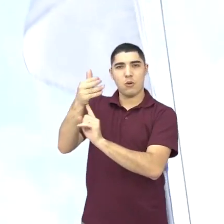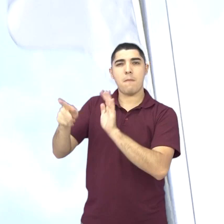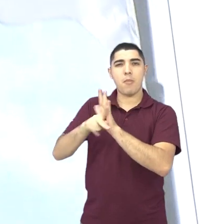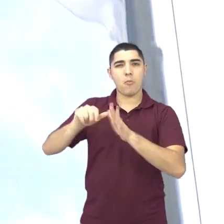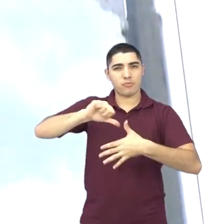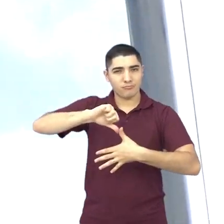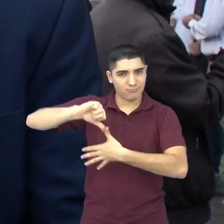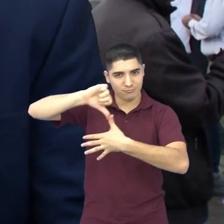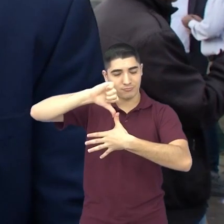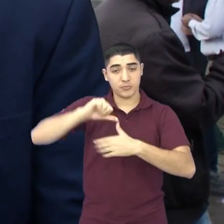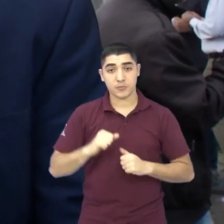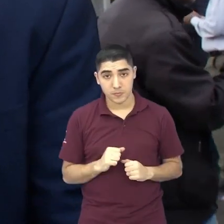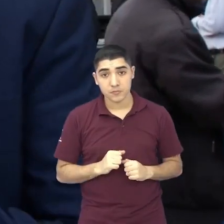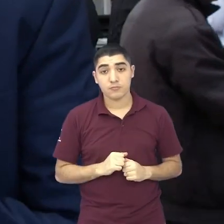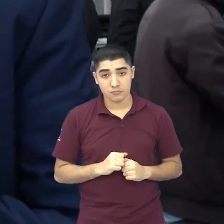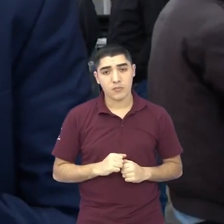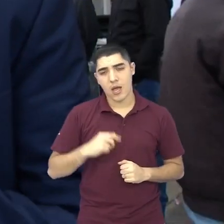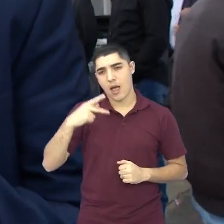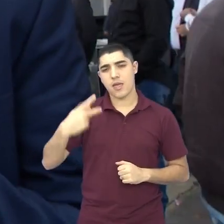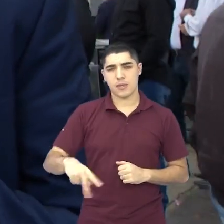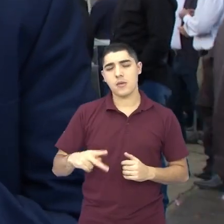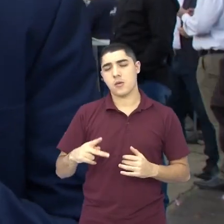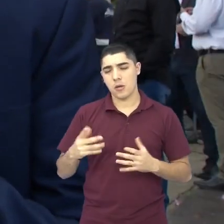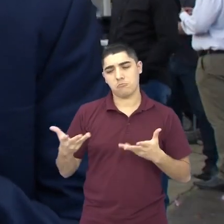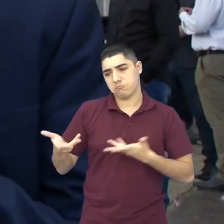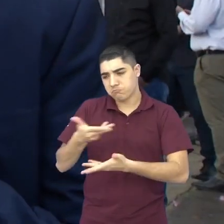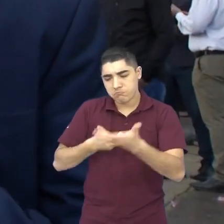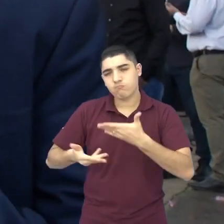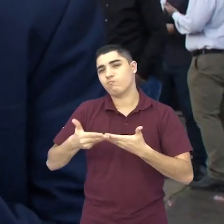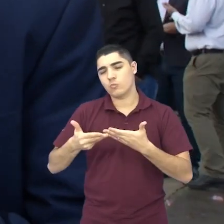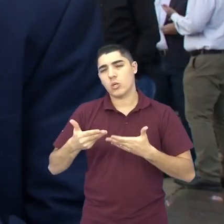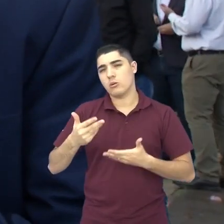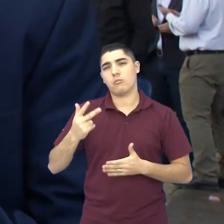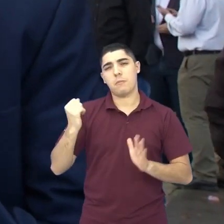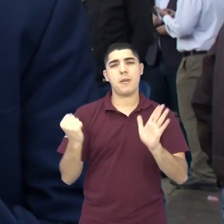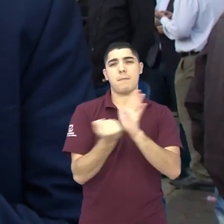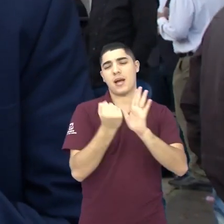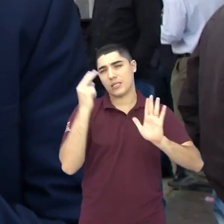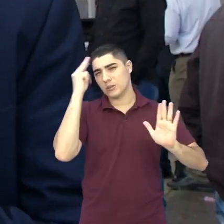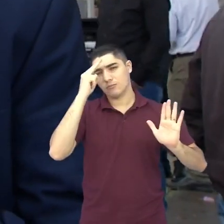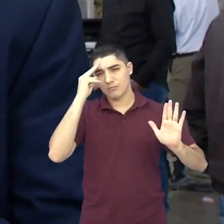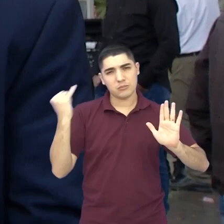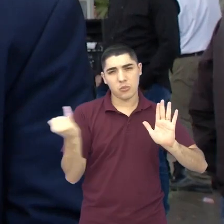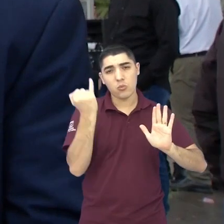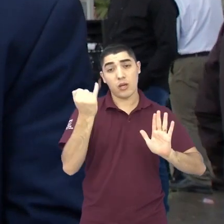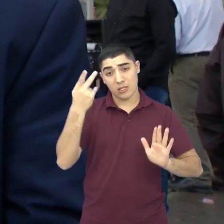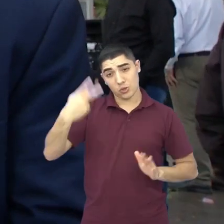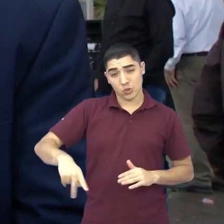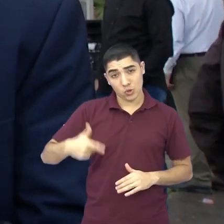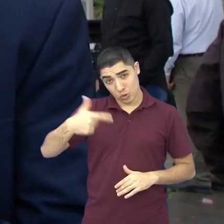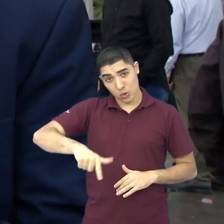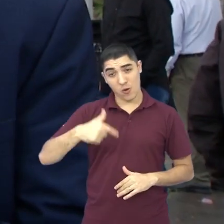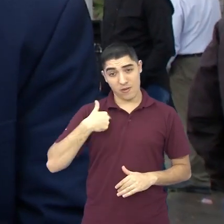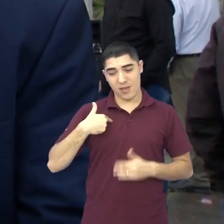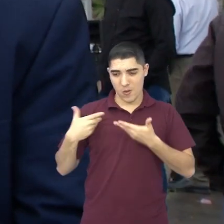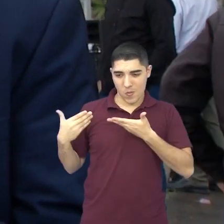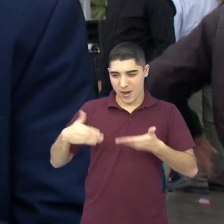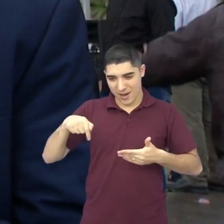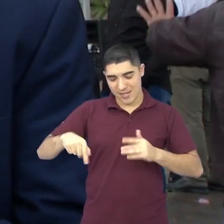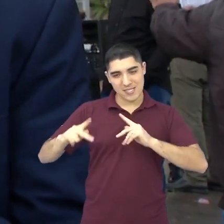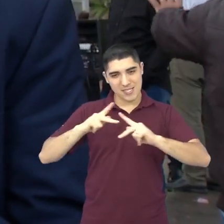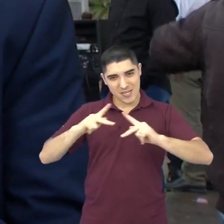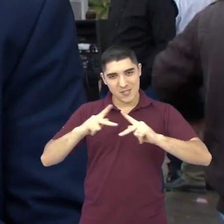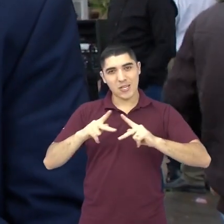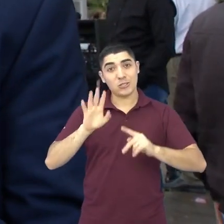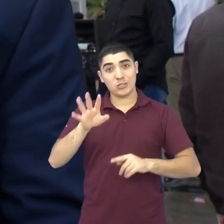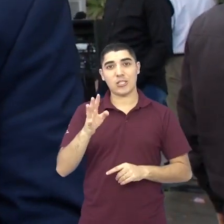do Mercosul. 7 de setembro é um momento histórico, né, para o Brasil, um momento de independência. E mais uma vez